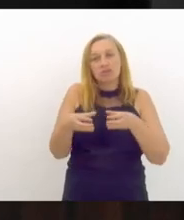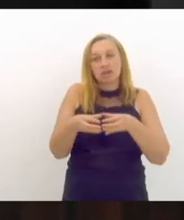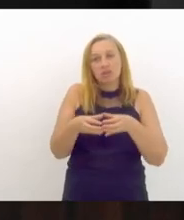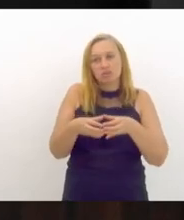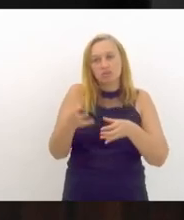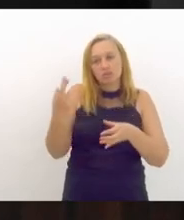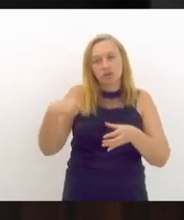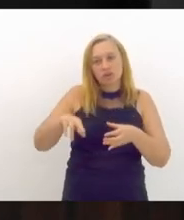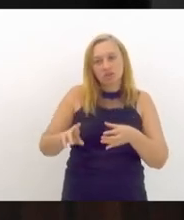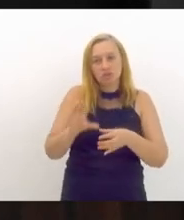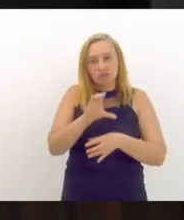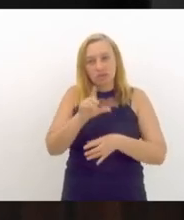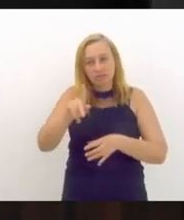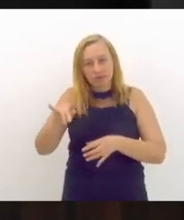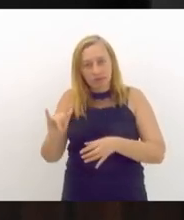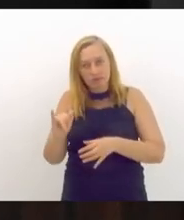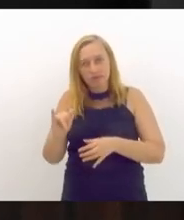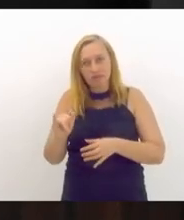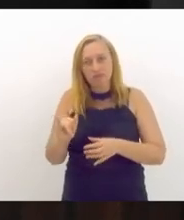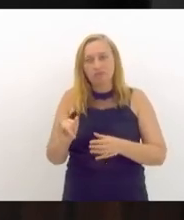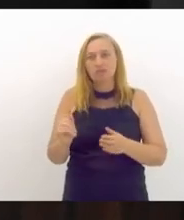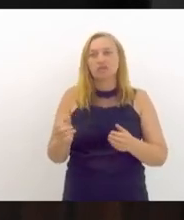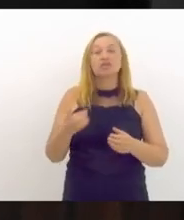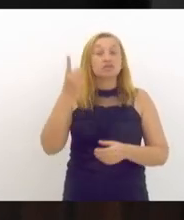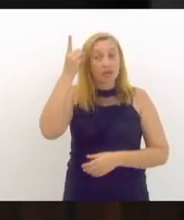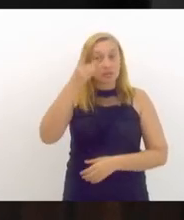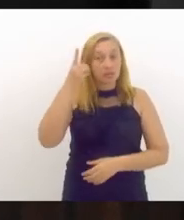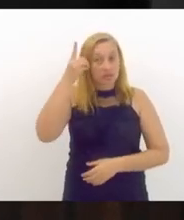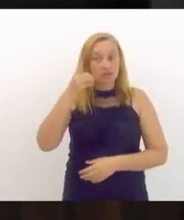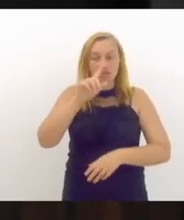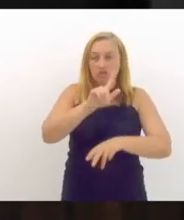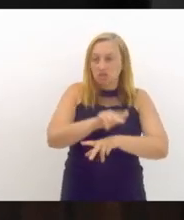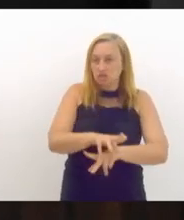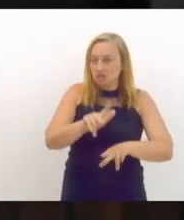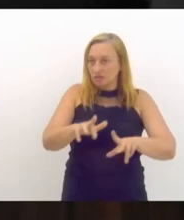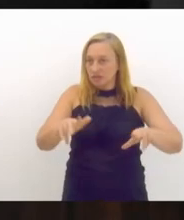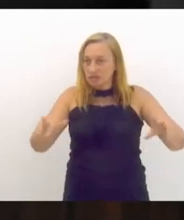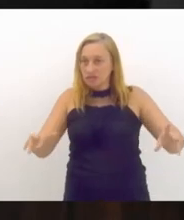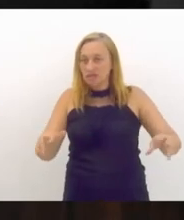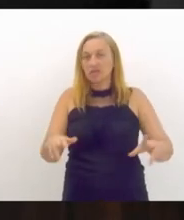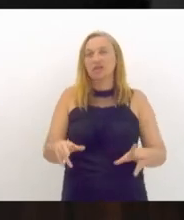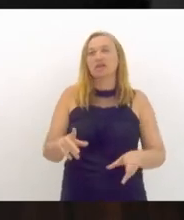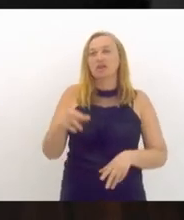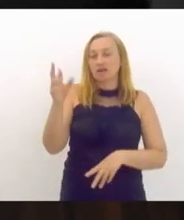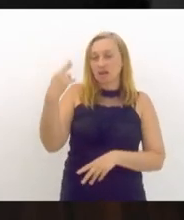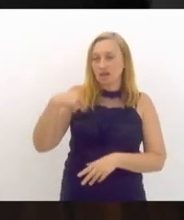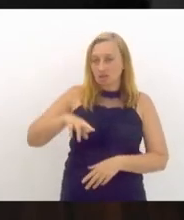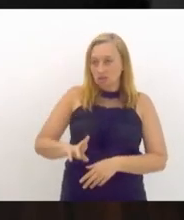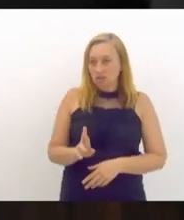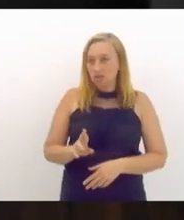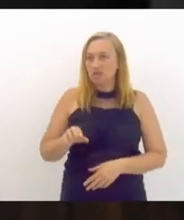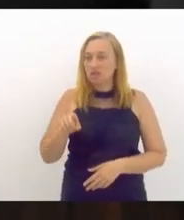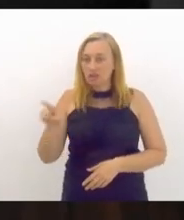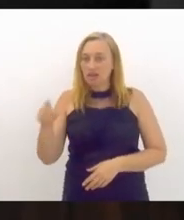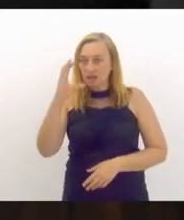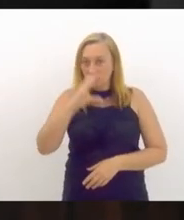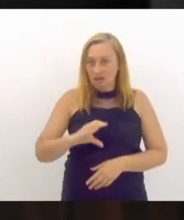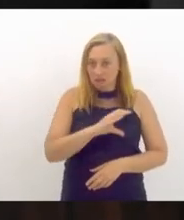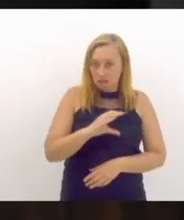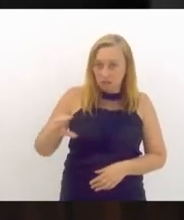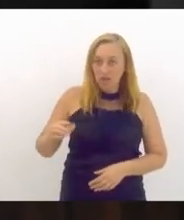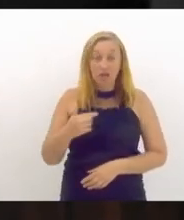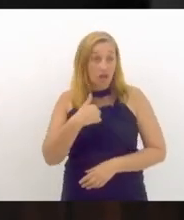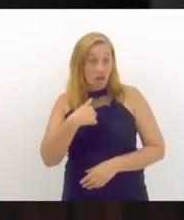a CPI, com deputados de diversas religiões. Foi uma comissão onde ela, católica, presidiu,